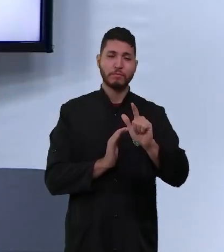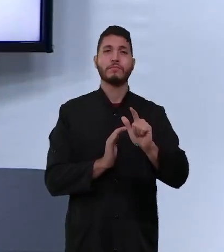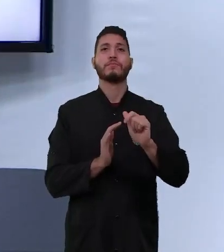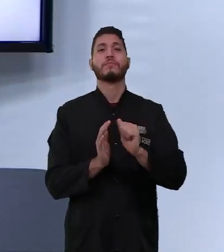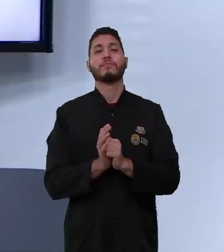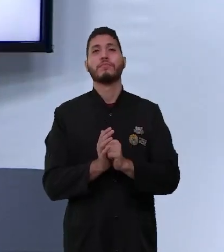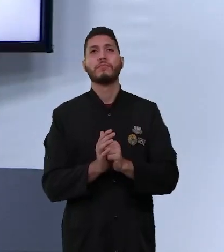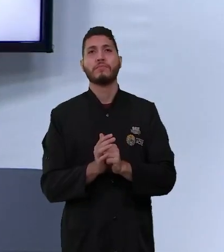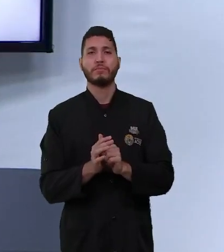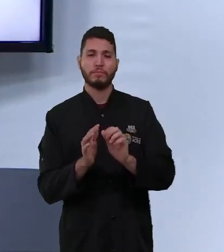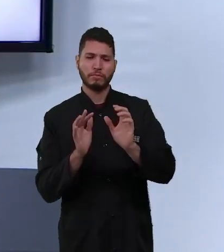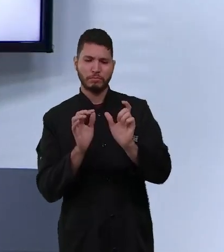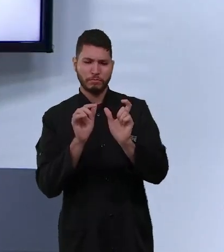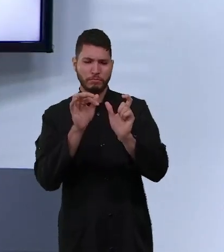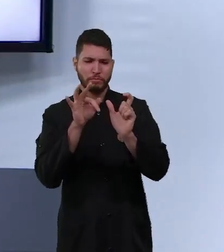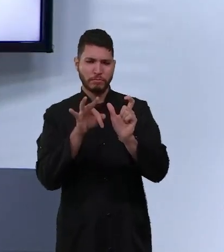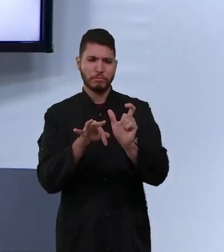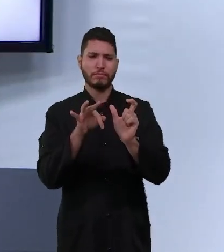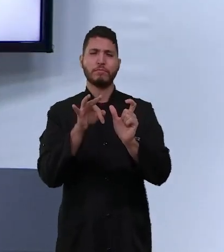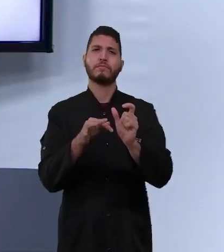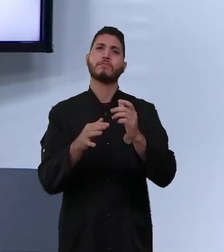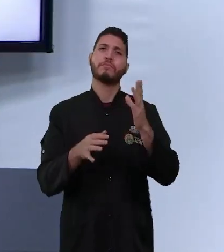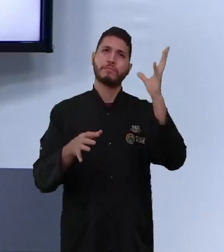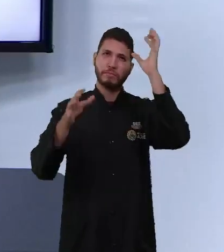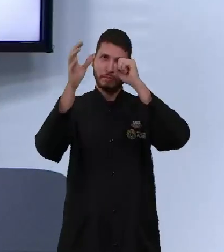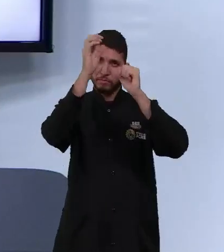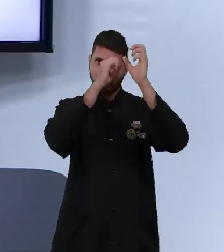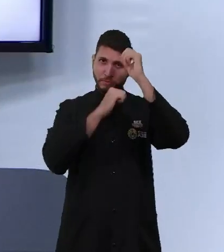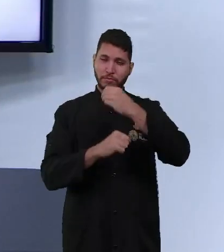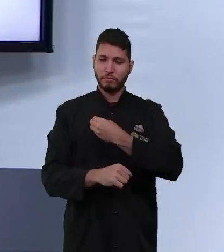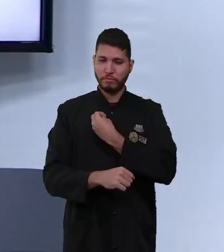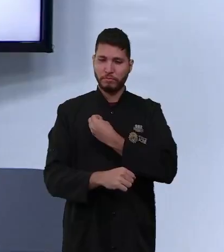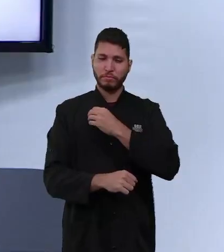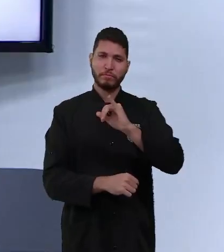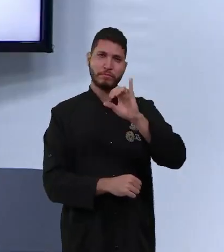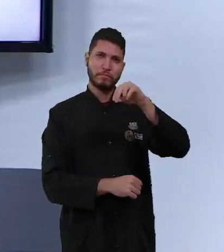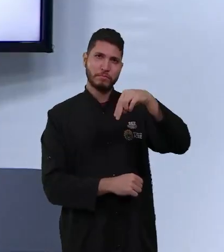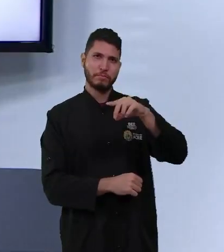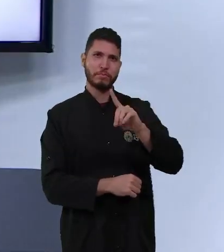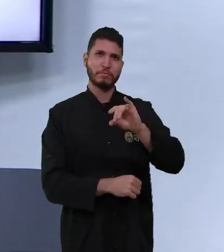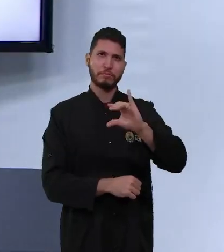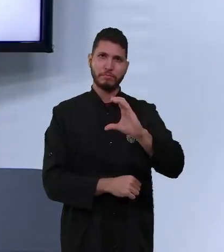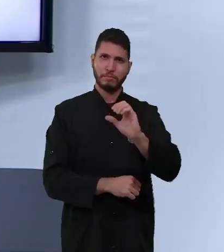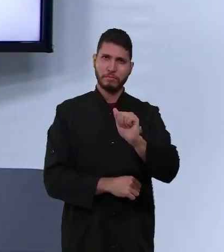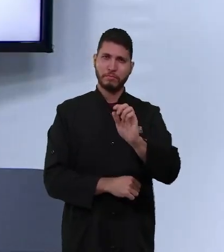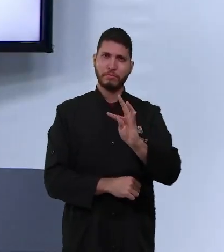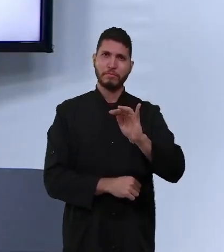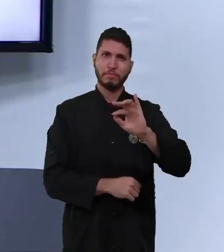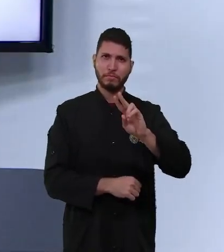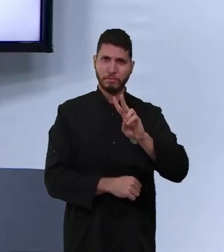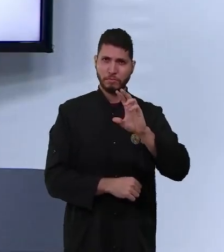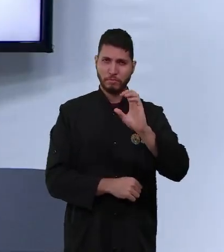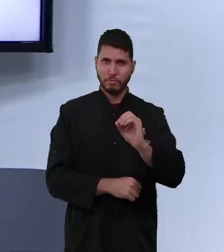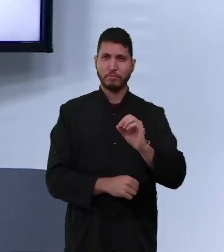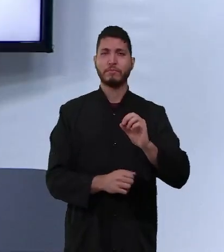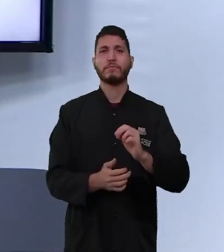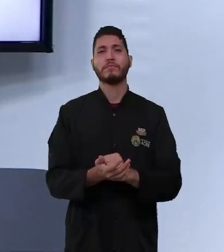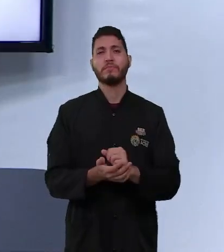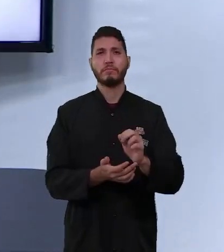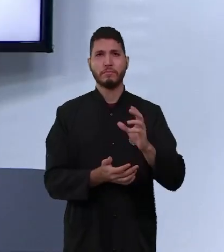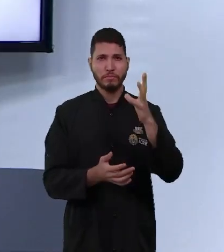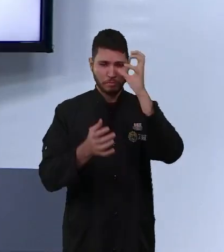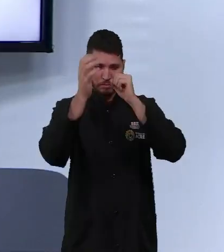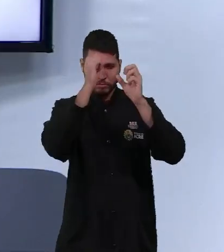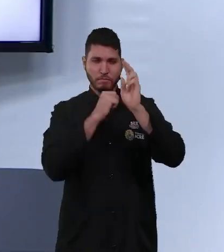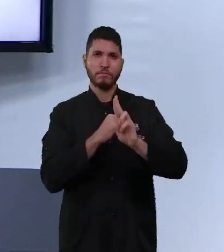aprendemos alguns deles no presente do indicativo e também aprendemos alguns exemplos de como usar esse verbo em